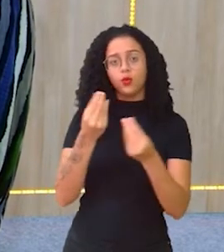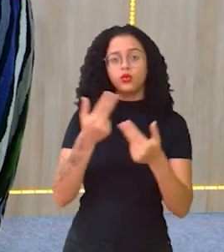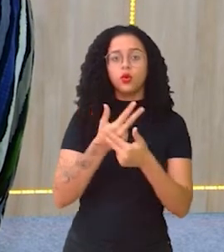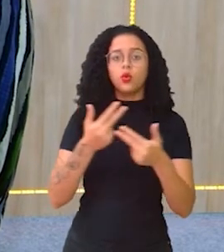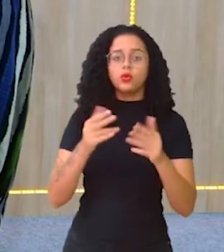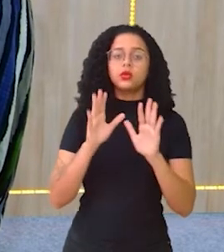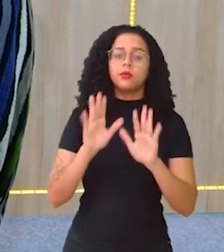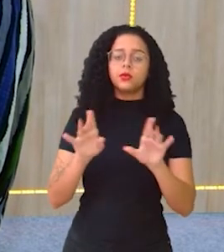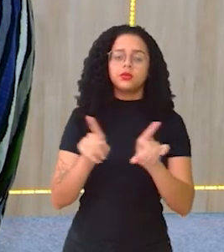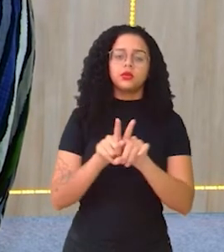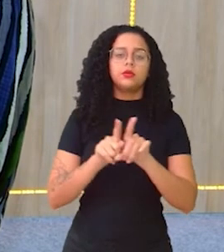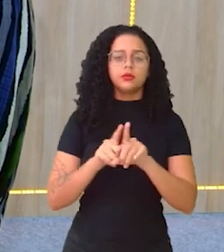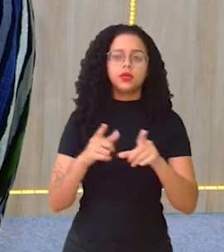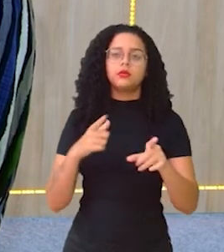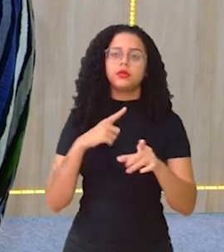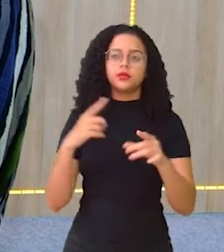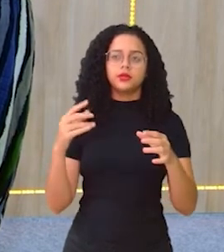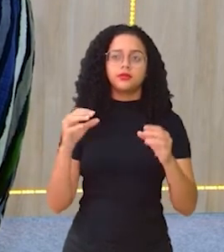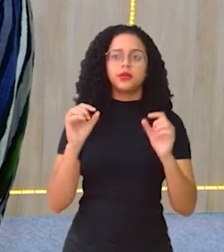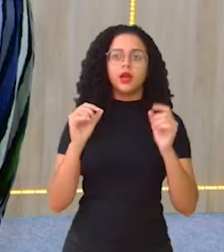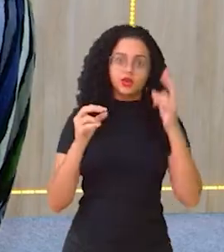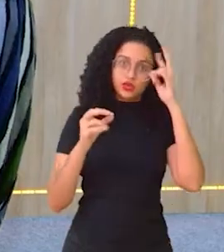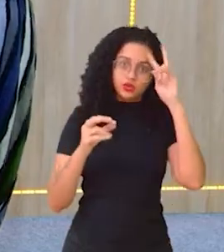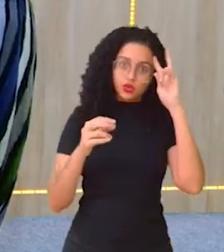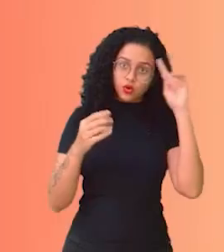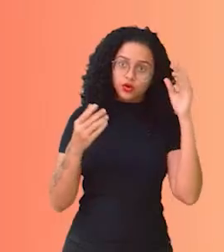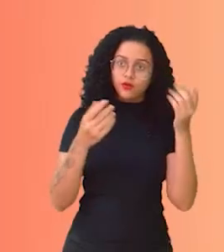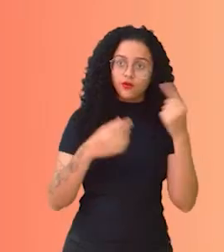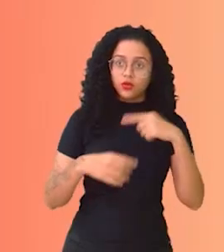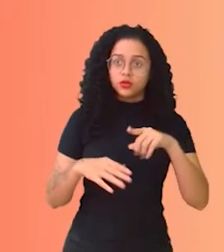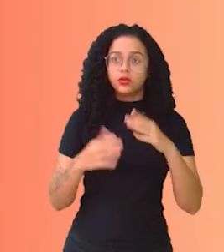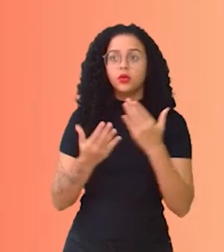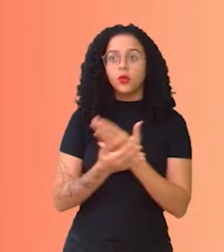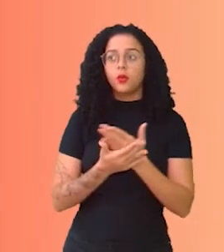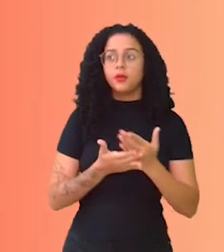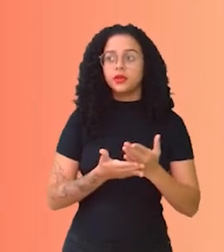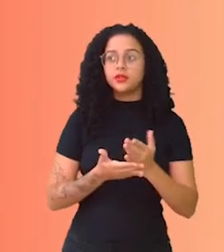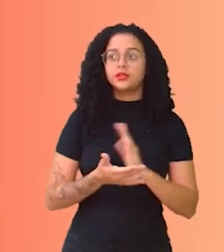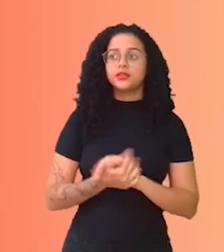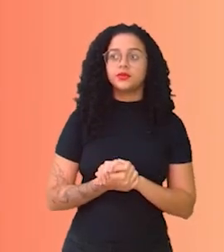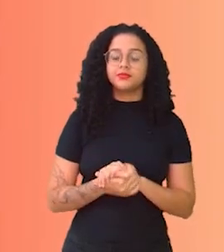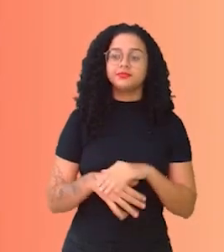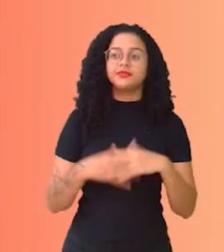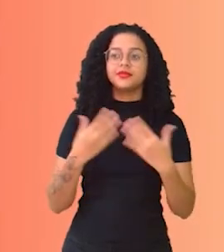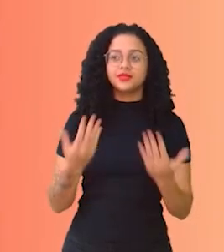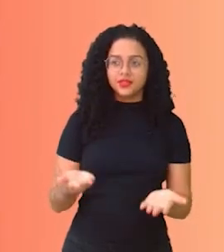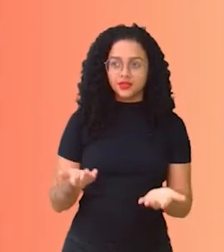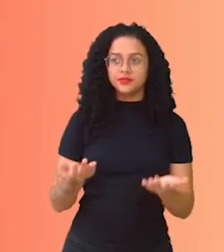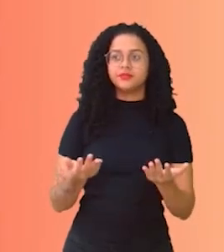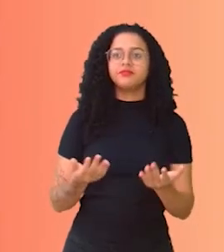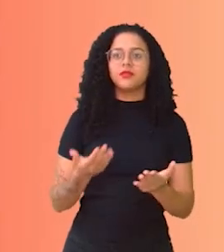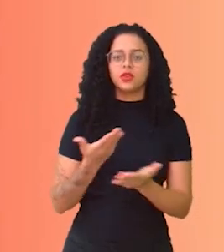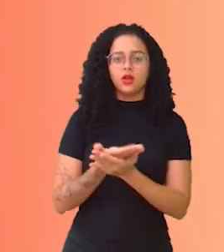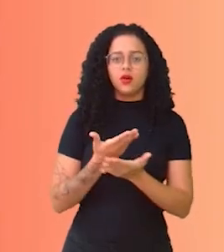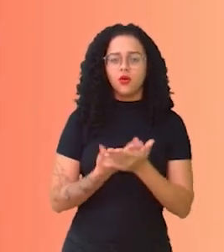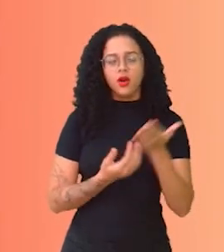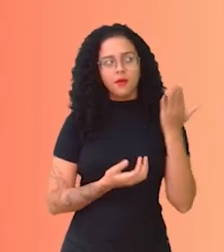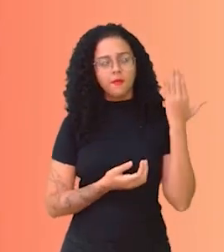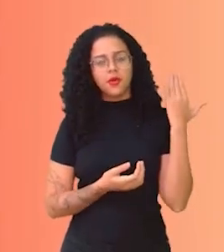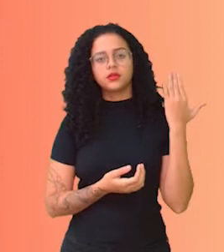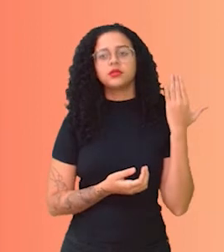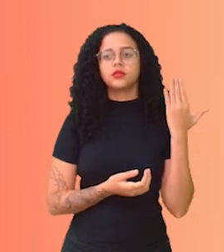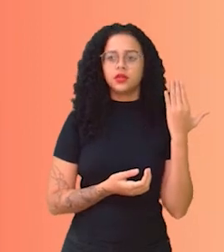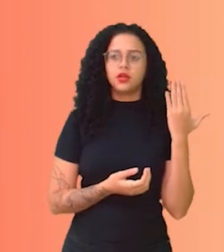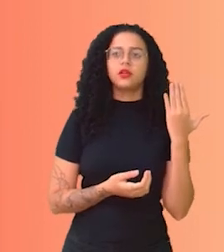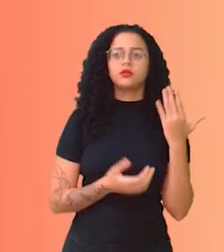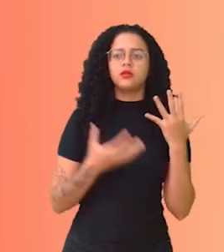história de vocês, beleza? Então, começando aqui, professora. Então, gente, na nossa aula passada, nós